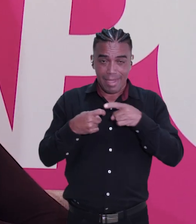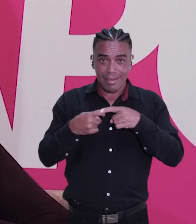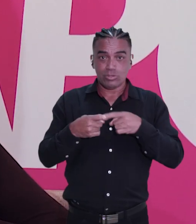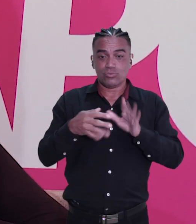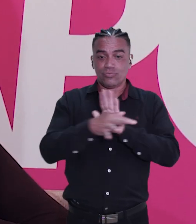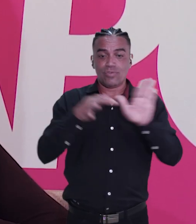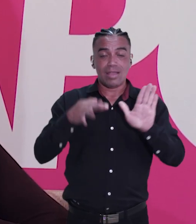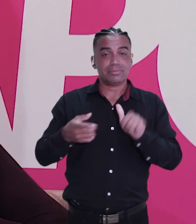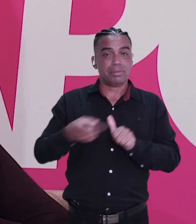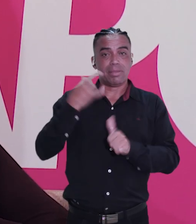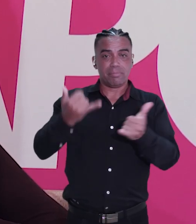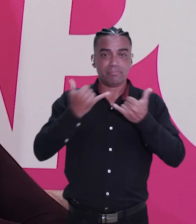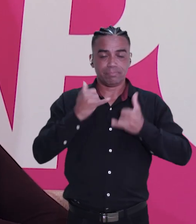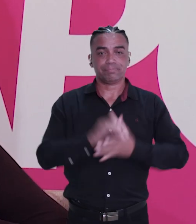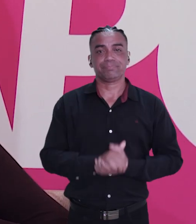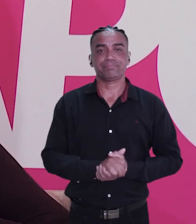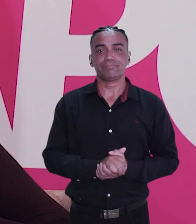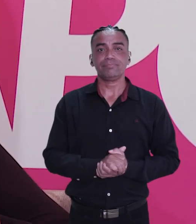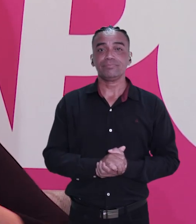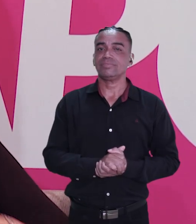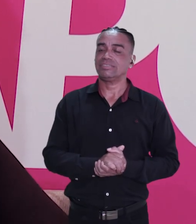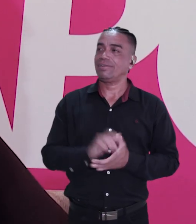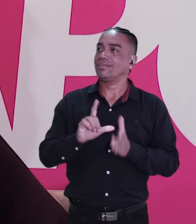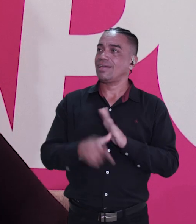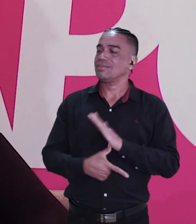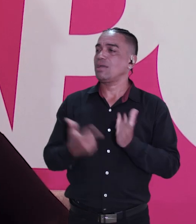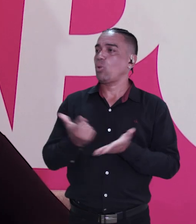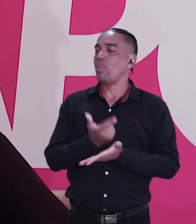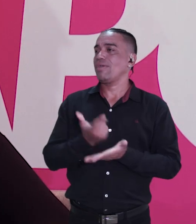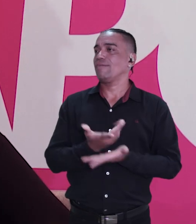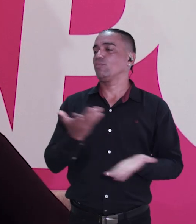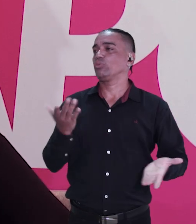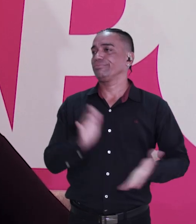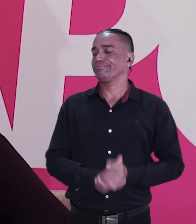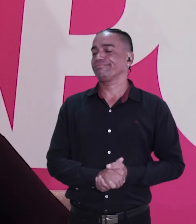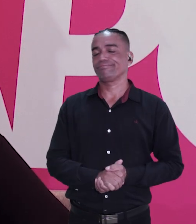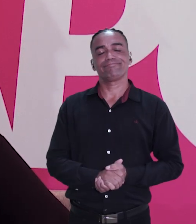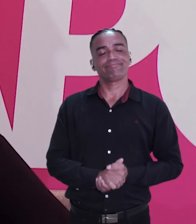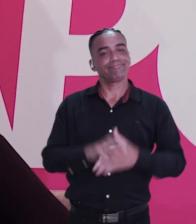do médico e a primeira frase que ele falou para mim foi: vai atrasar o livro.